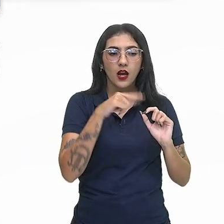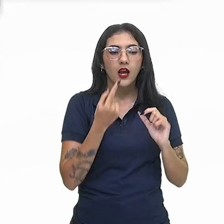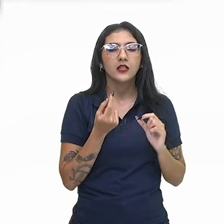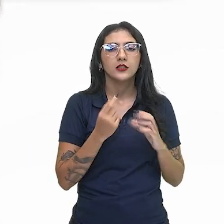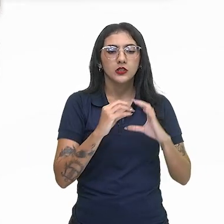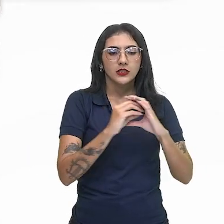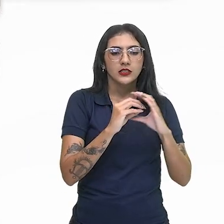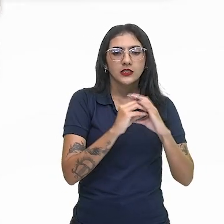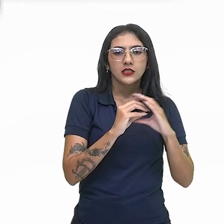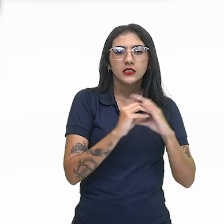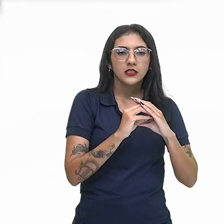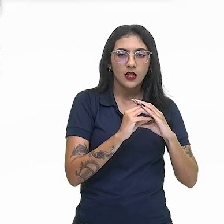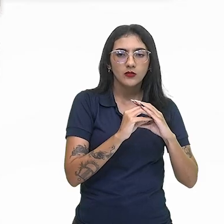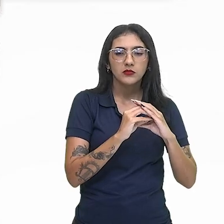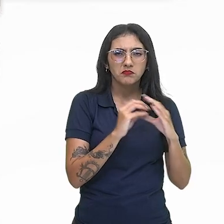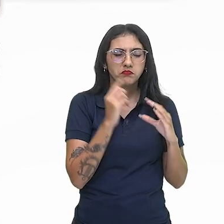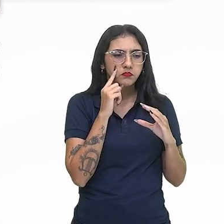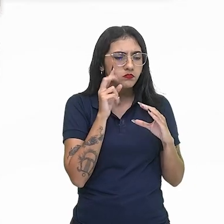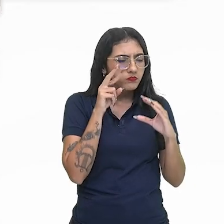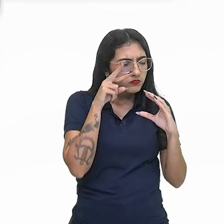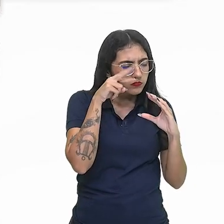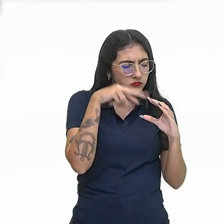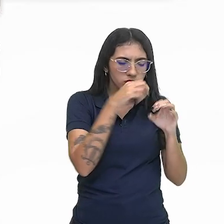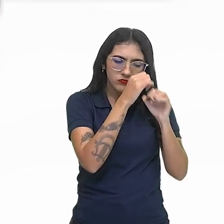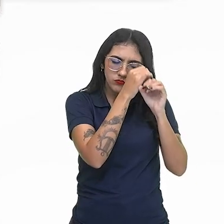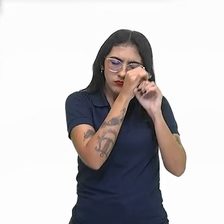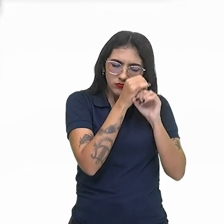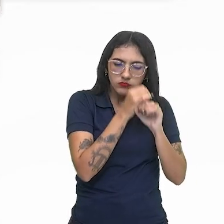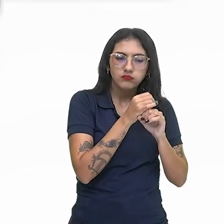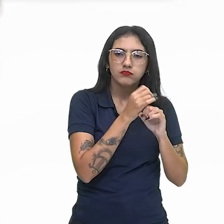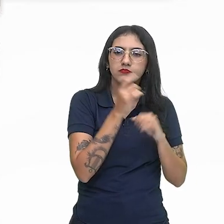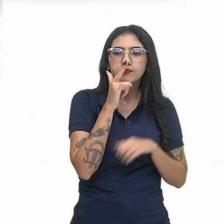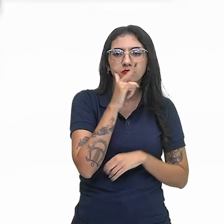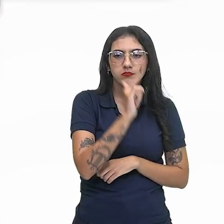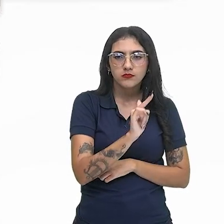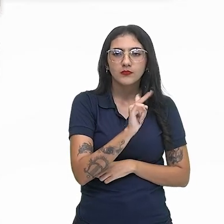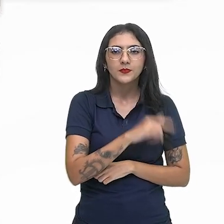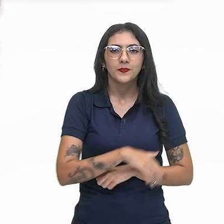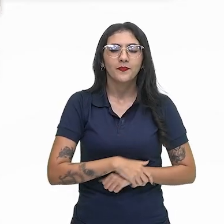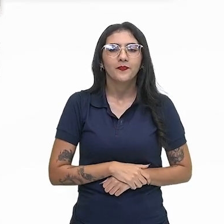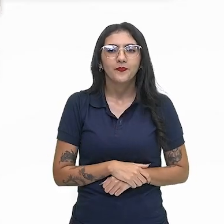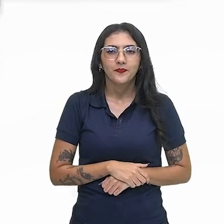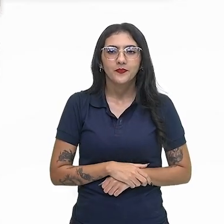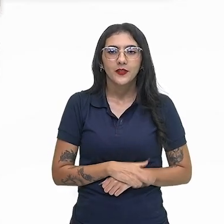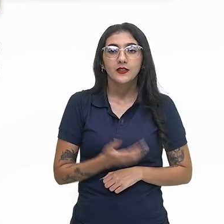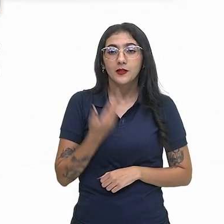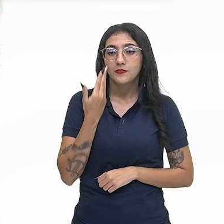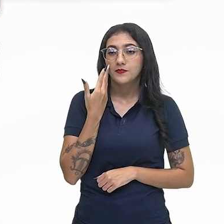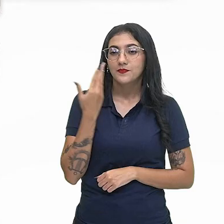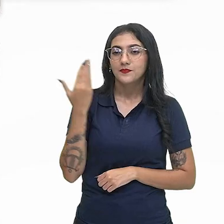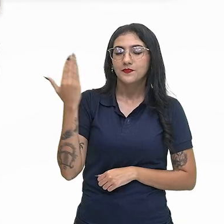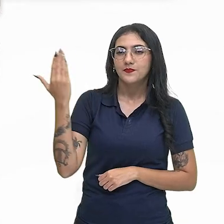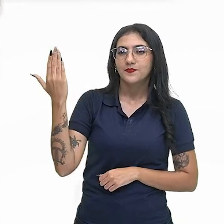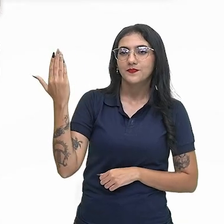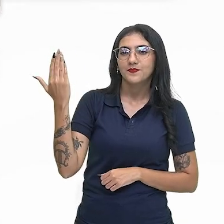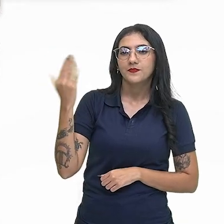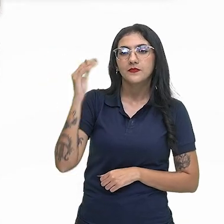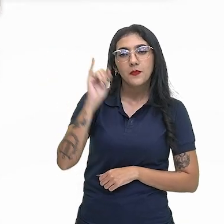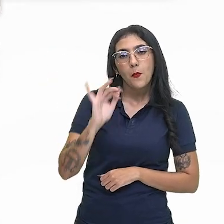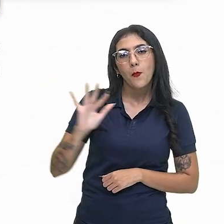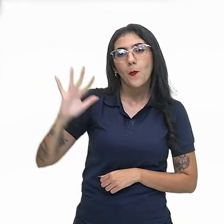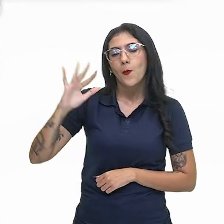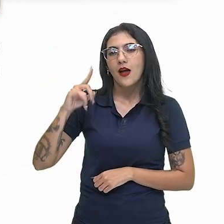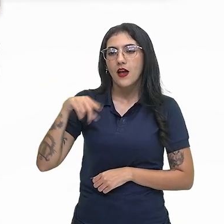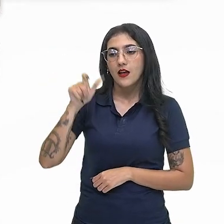viu esses seres microscópicos sob essas lentes. E aqui ao lado nós temos uma imagem do